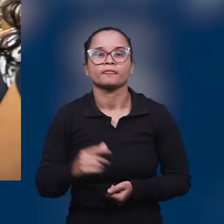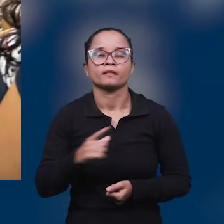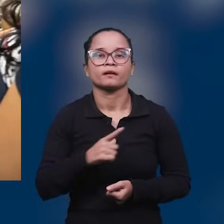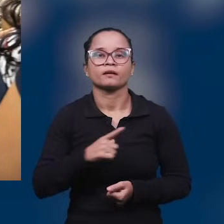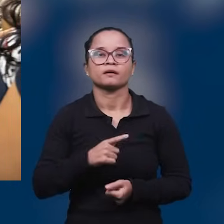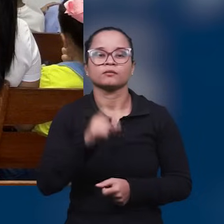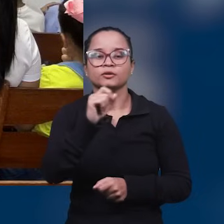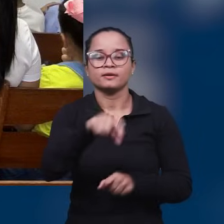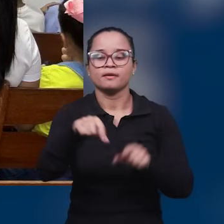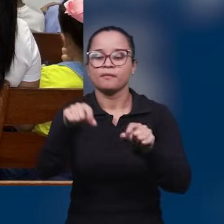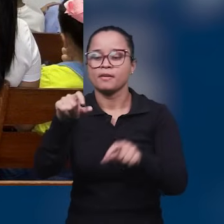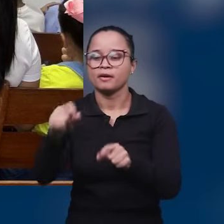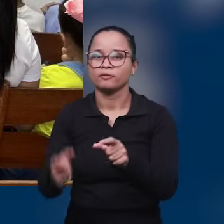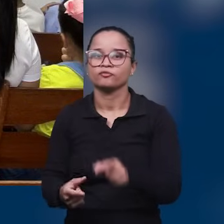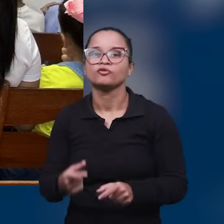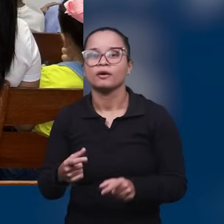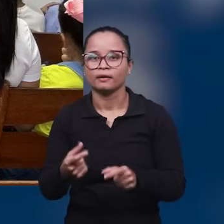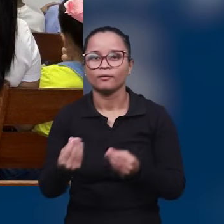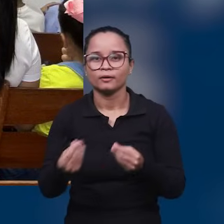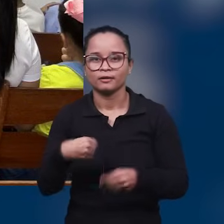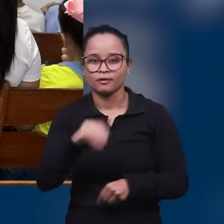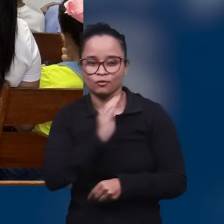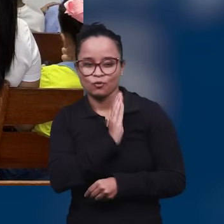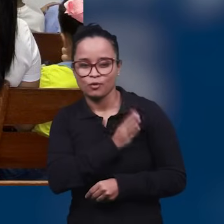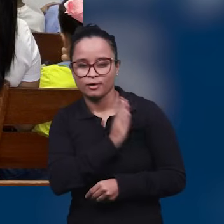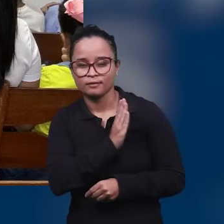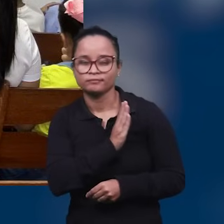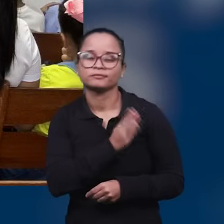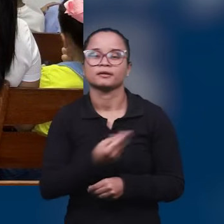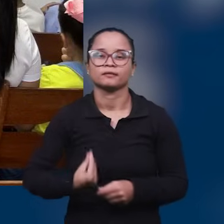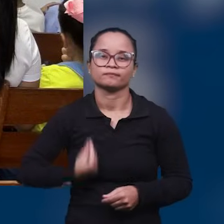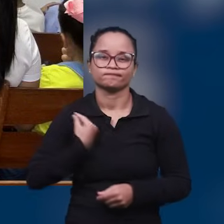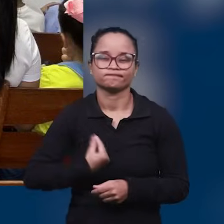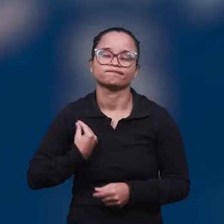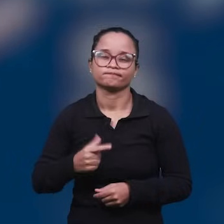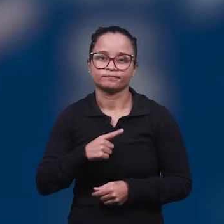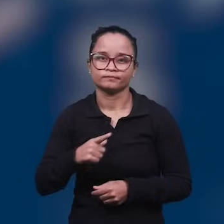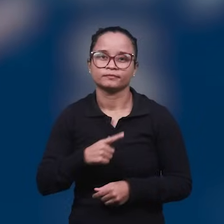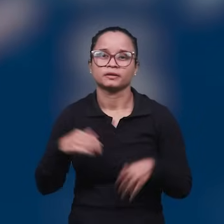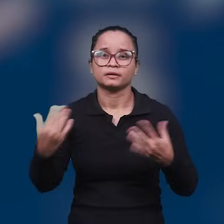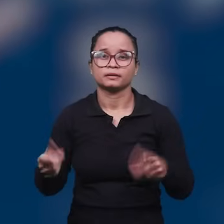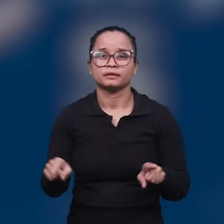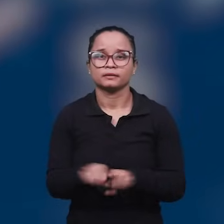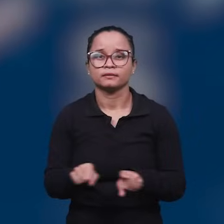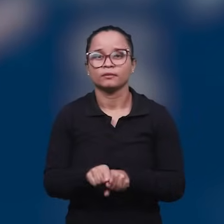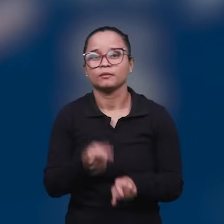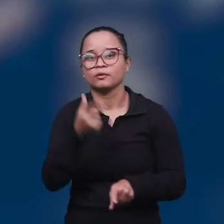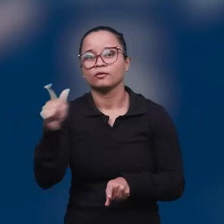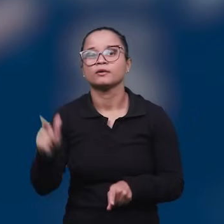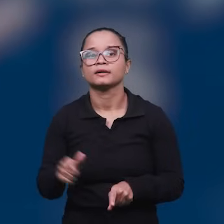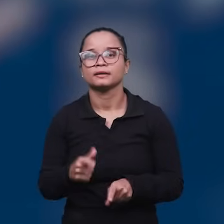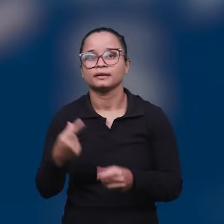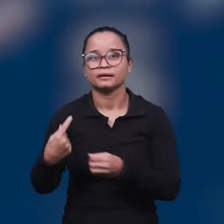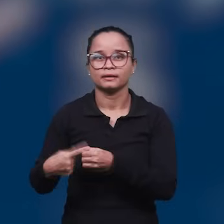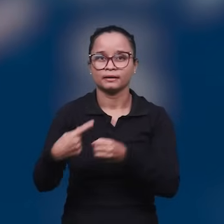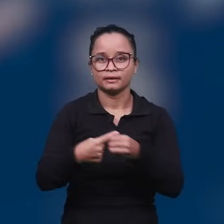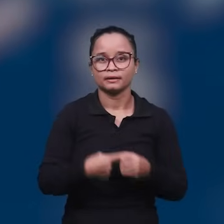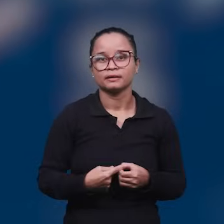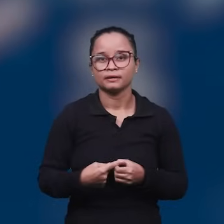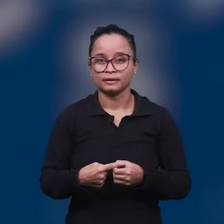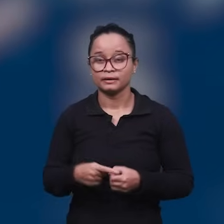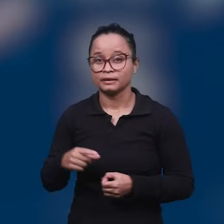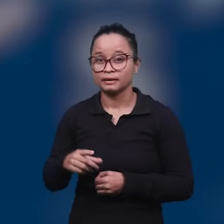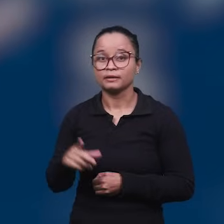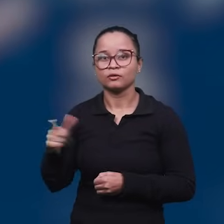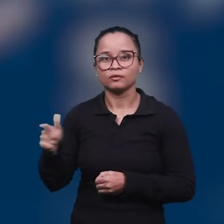pastor Alisson. Ocorreu também neste sábado o Seminário das Cias, momento que tiveram mais de 30 visitantes presentes, juntamente com a igreja, puderam aprender mais